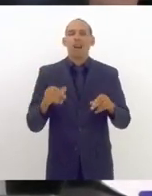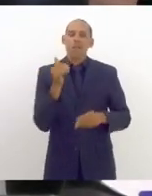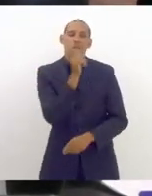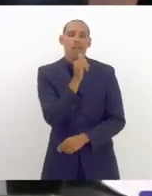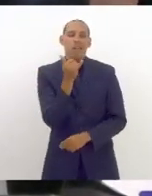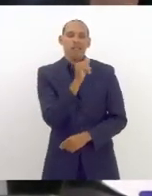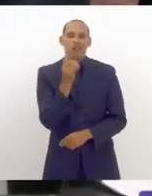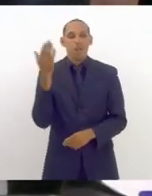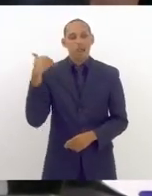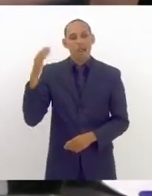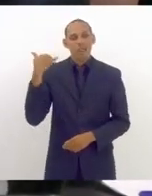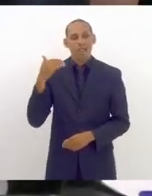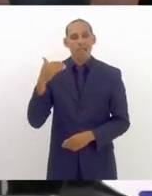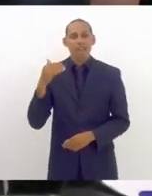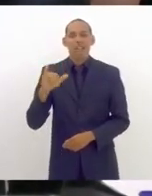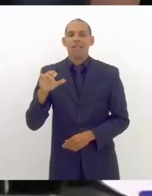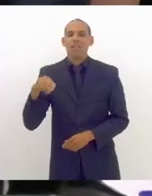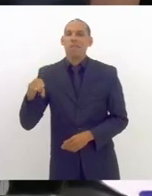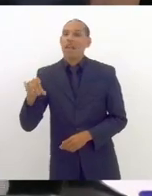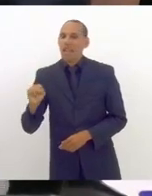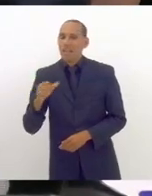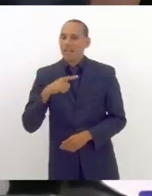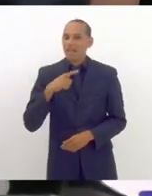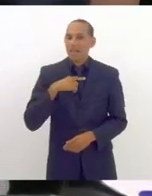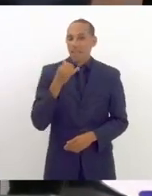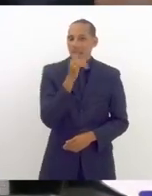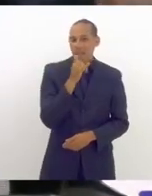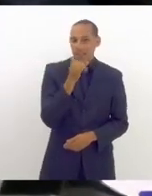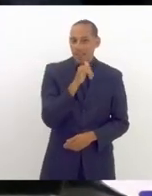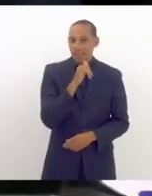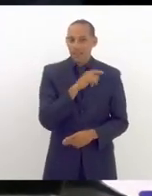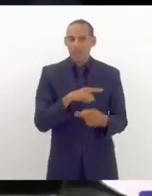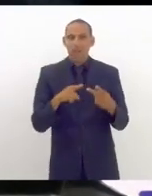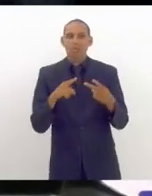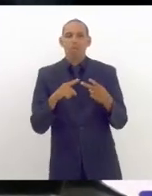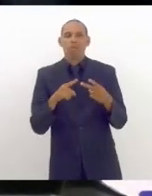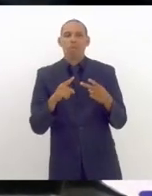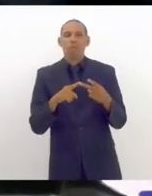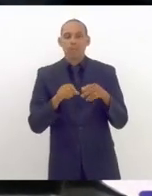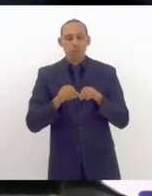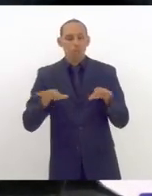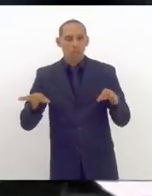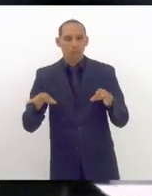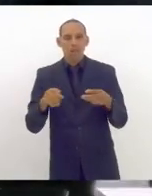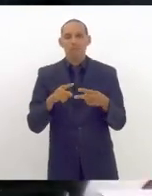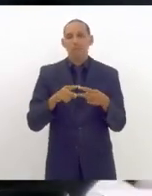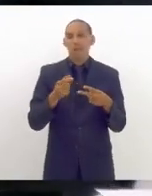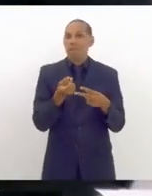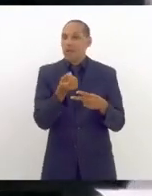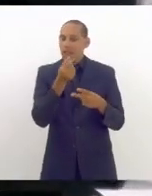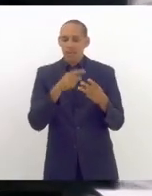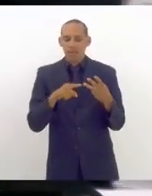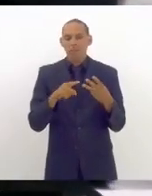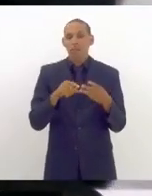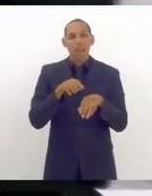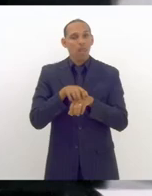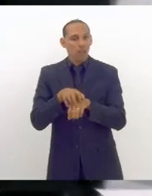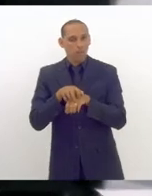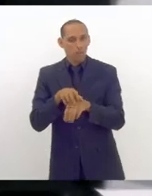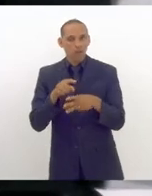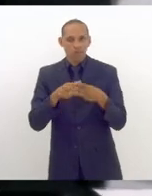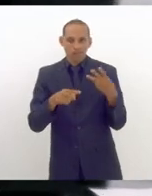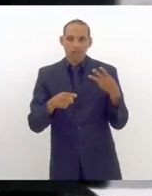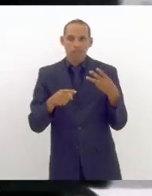antes de cobrar do ICMS em cima do preço da energia da distribuição da energia e do transporte da